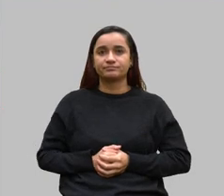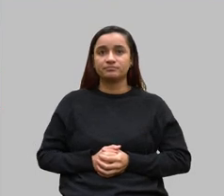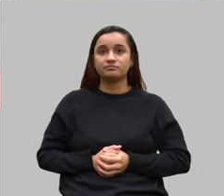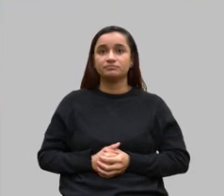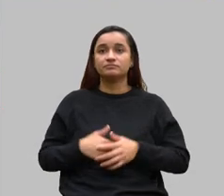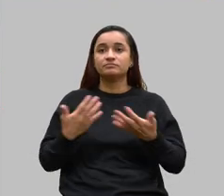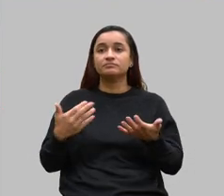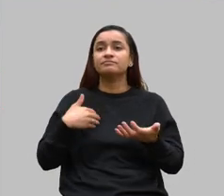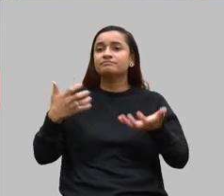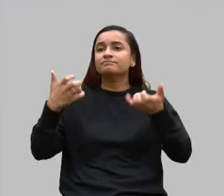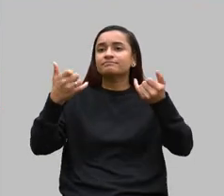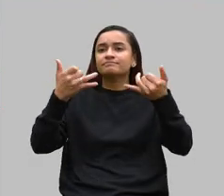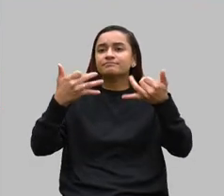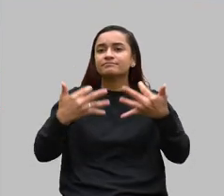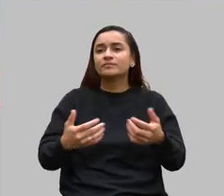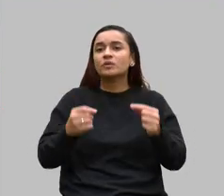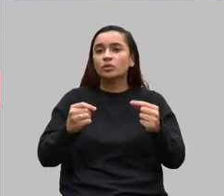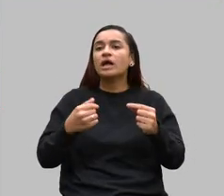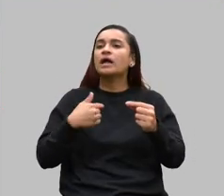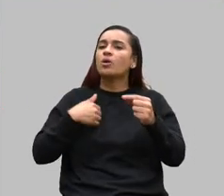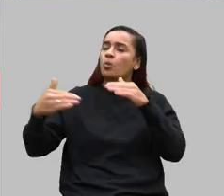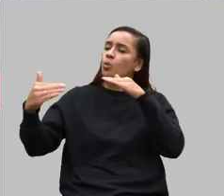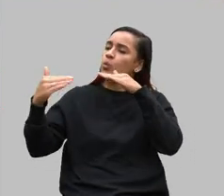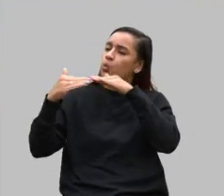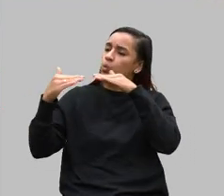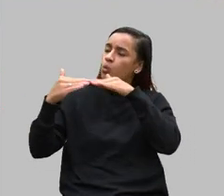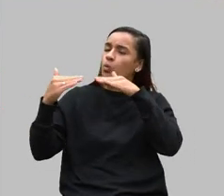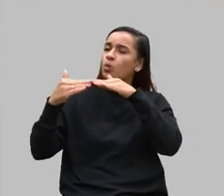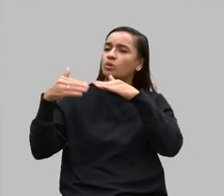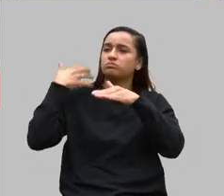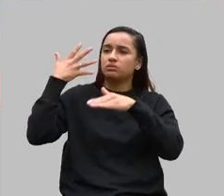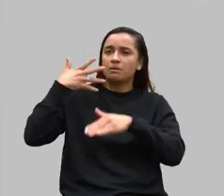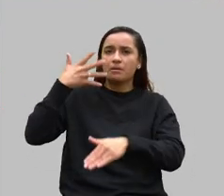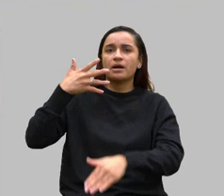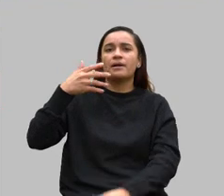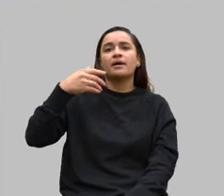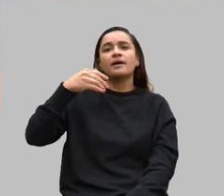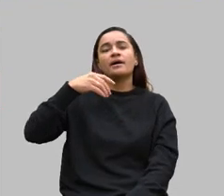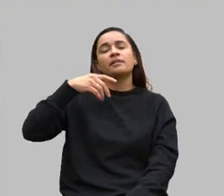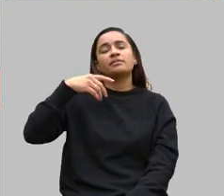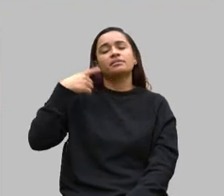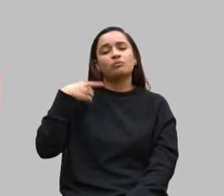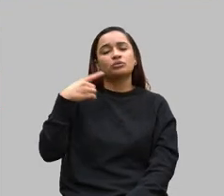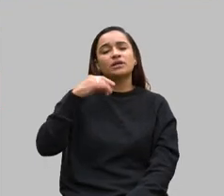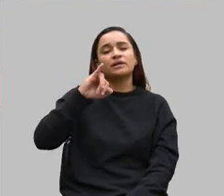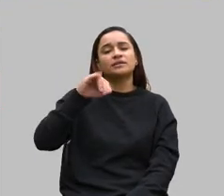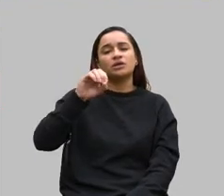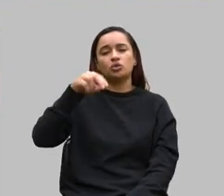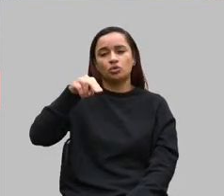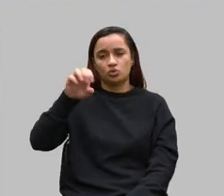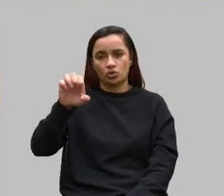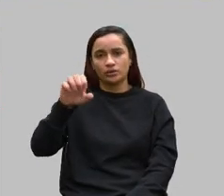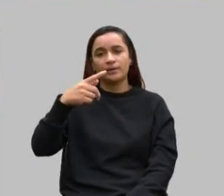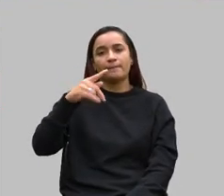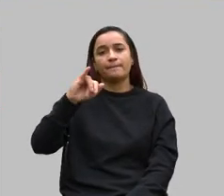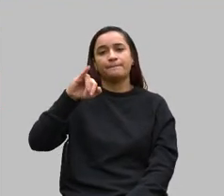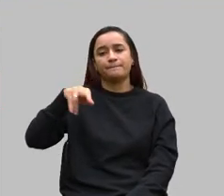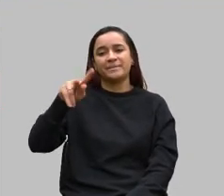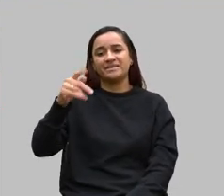que corroboro com as palavras da deputada ion Pinheiro diante das falas